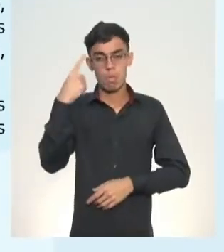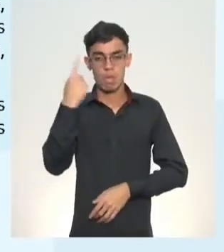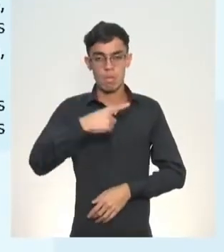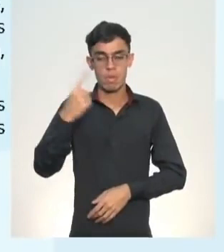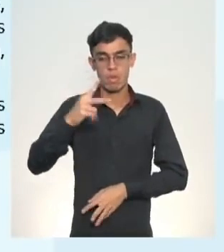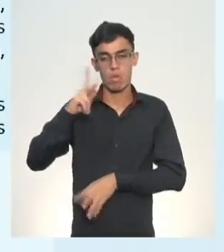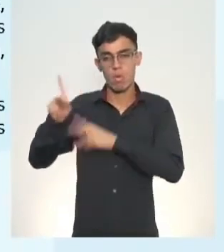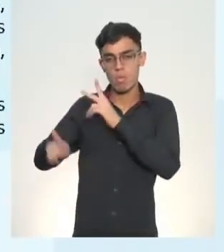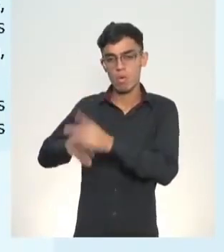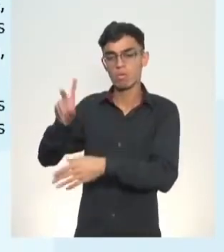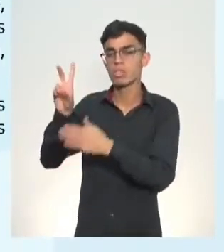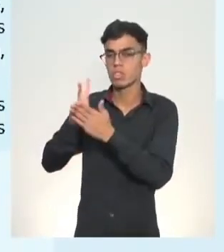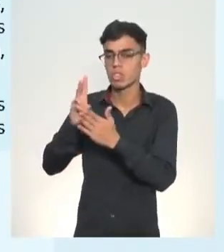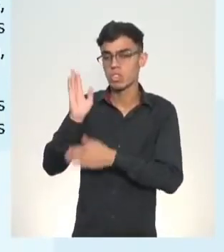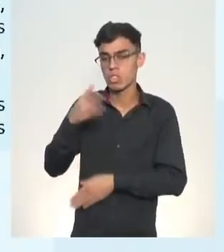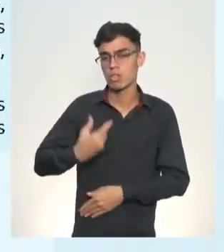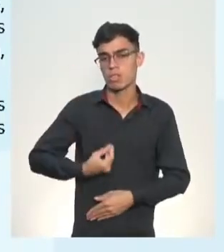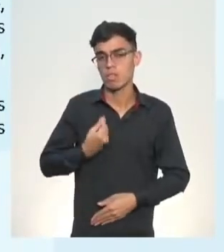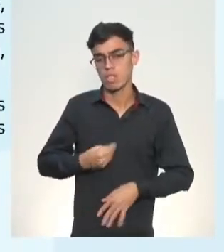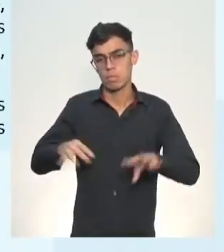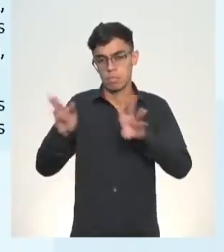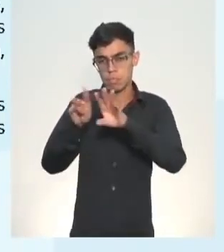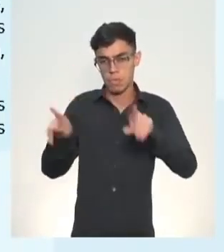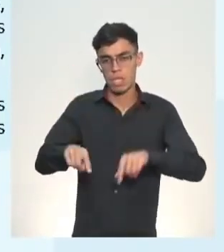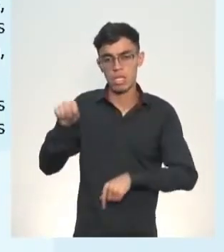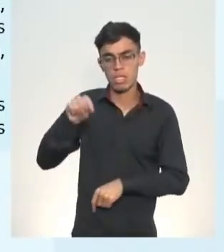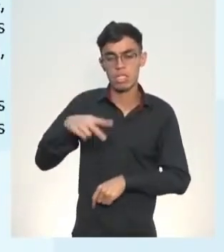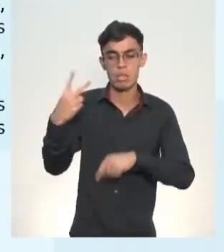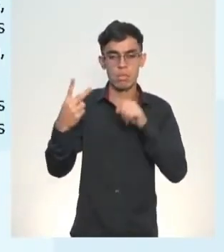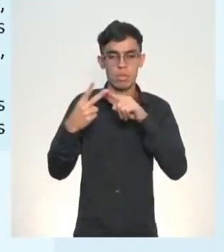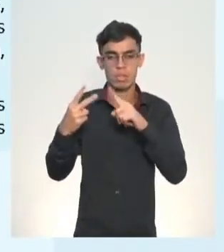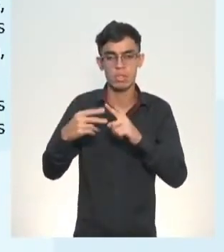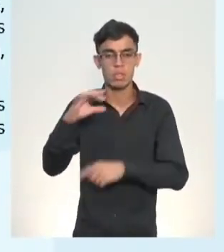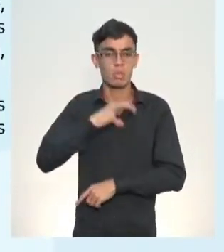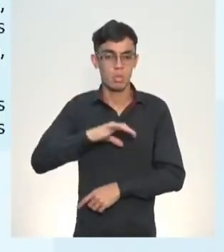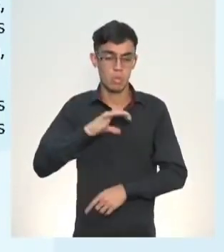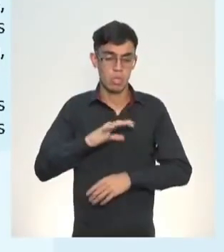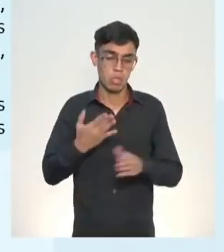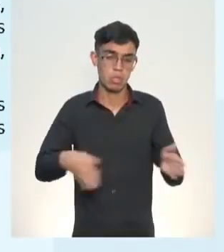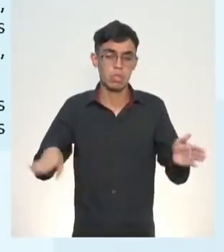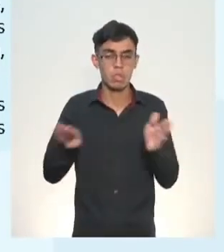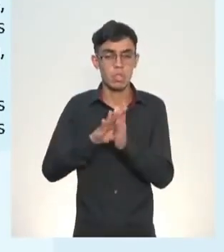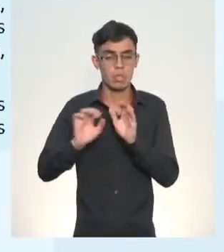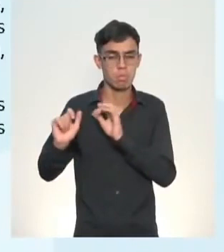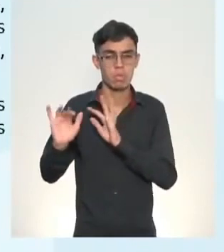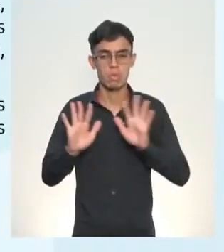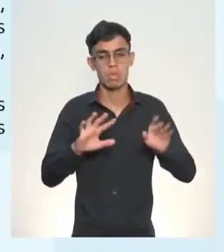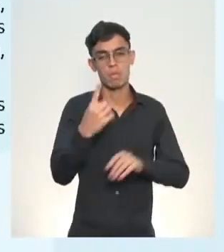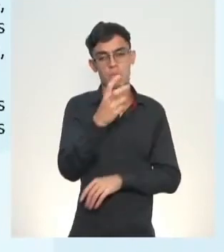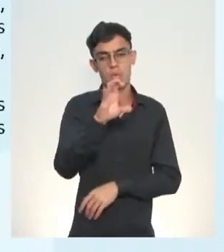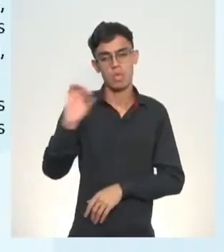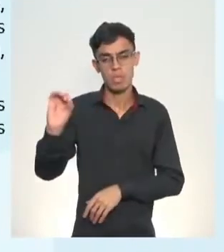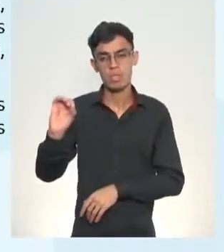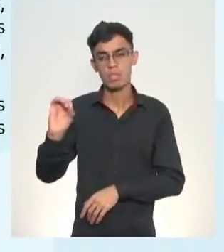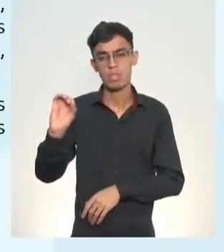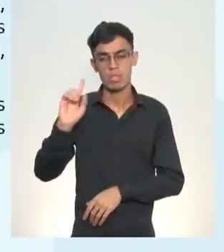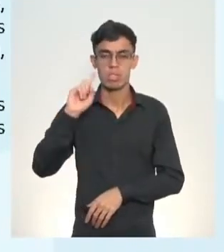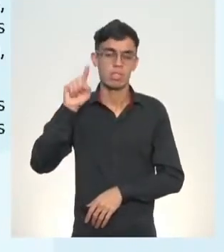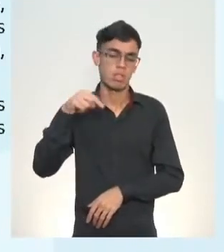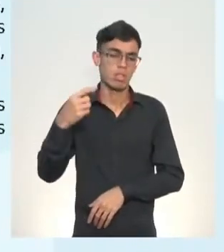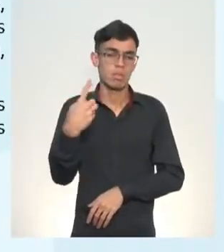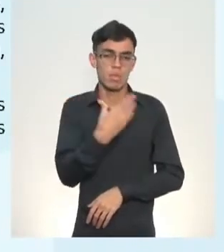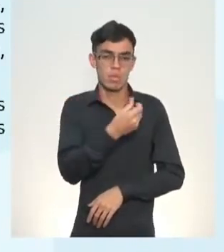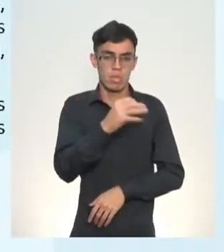o povo que já estava aqui, né, nas nossas terras, em seguida os portugueses que chegam, né, por volta de 1500, e já por volta